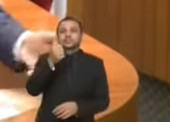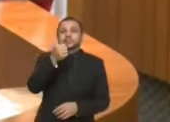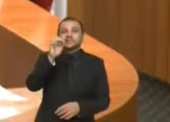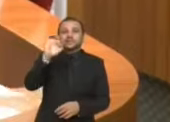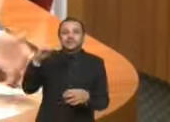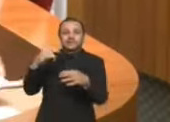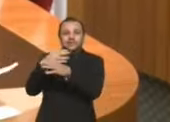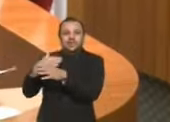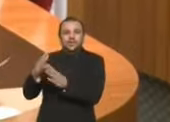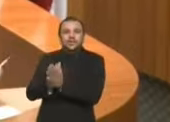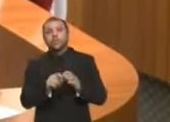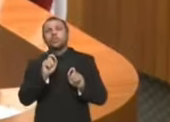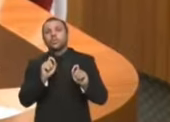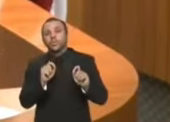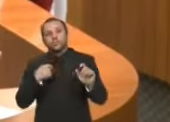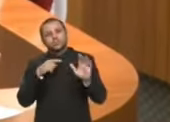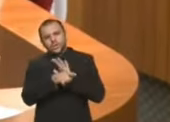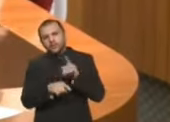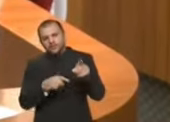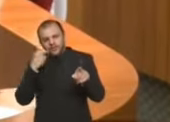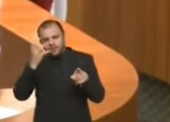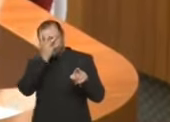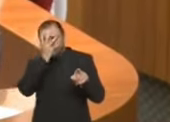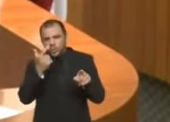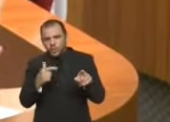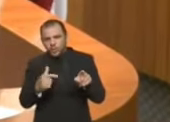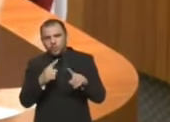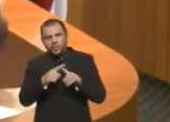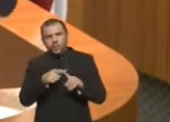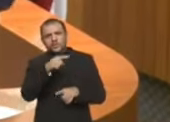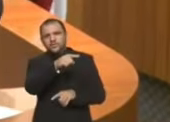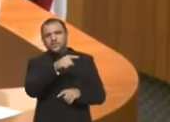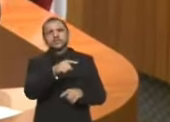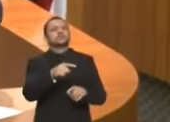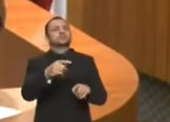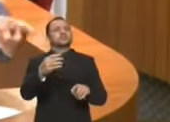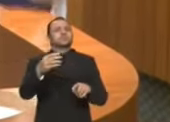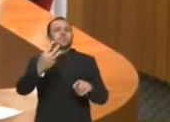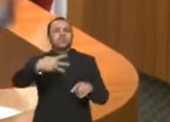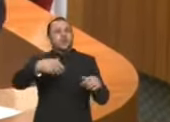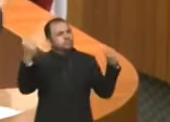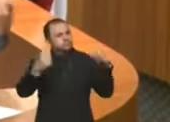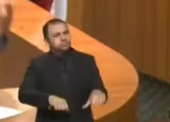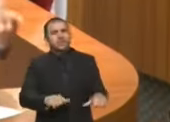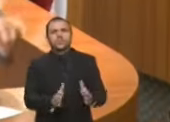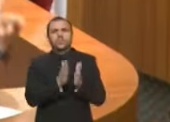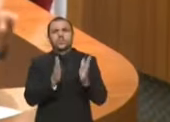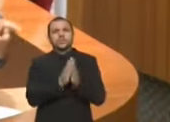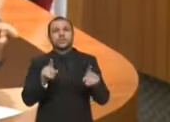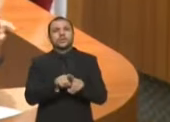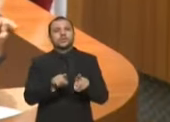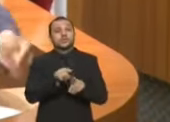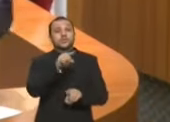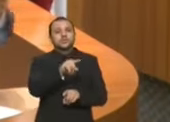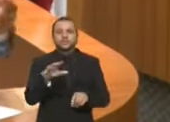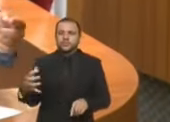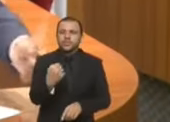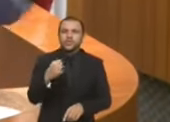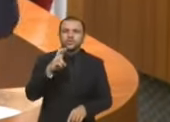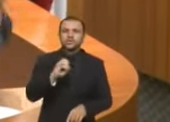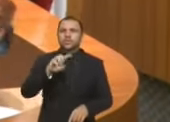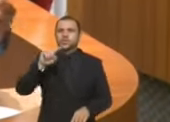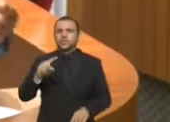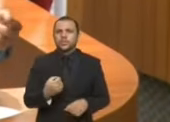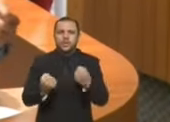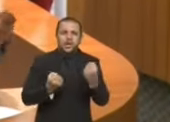mais pobres do Brasil. Tem vergonha na cara de ter aumentado a extrema pobreza, de ter tomado mais de 50 mil carros e motos e ter